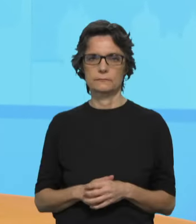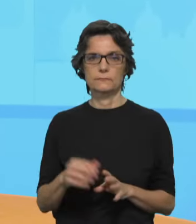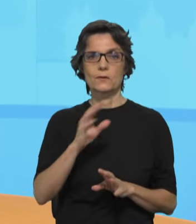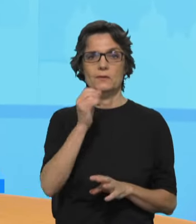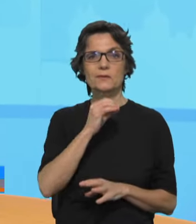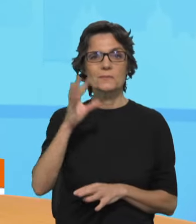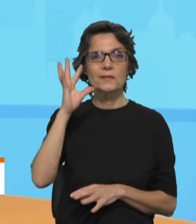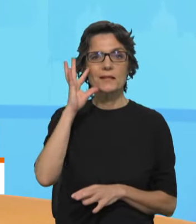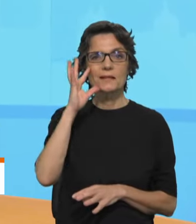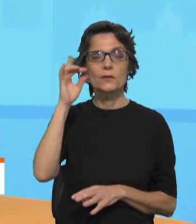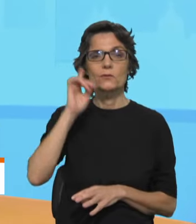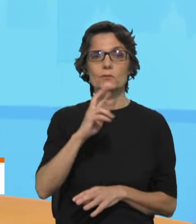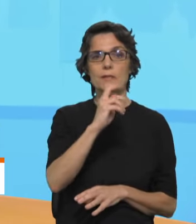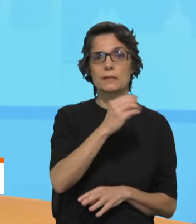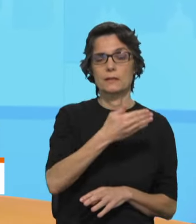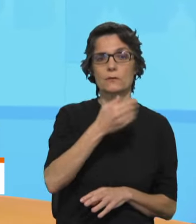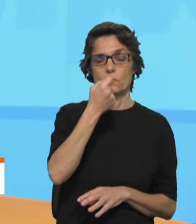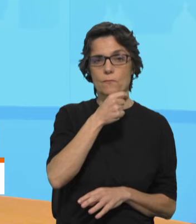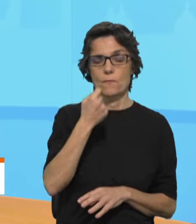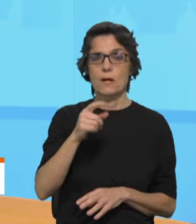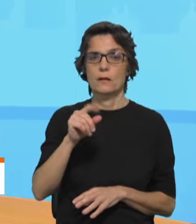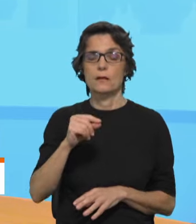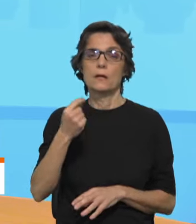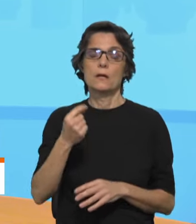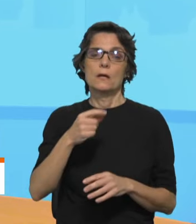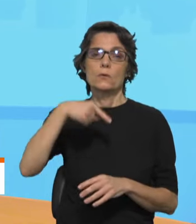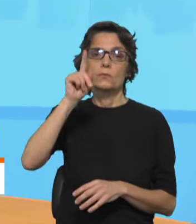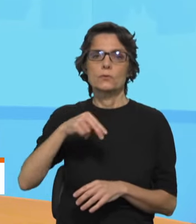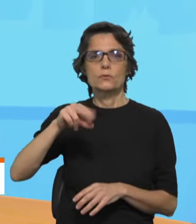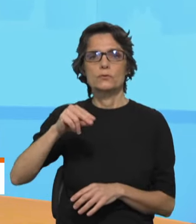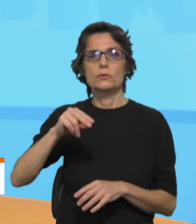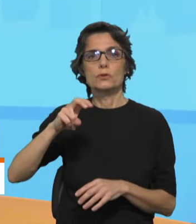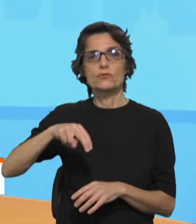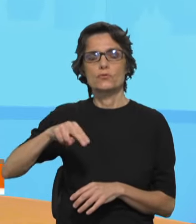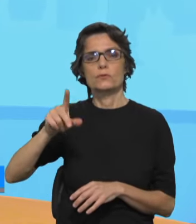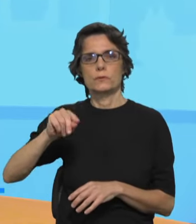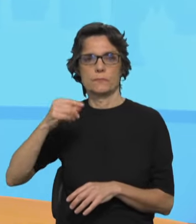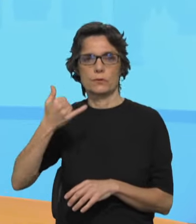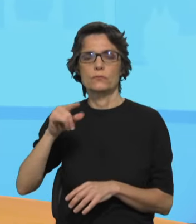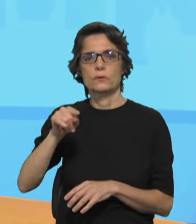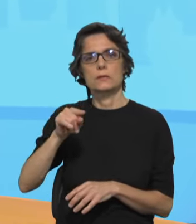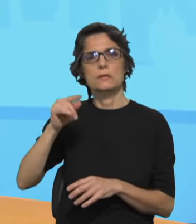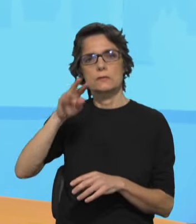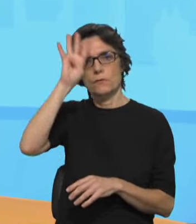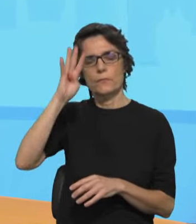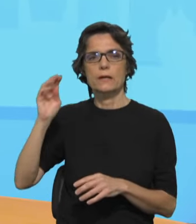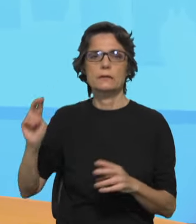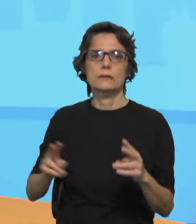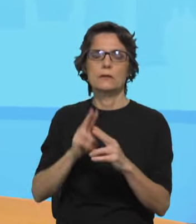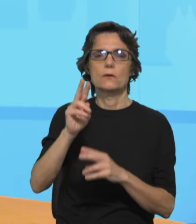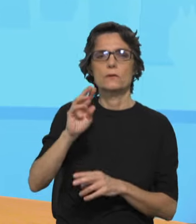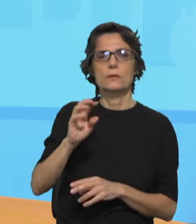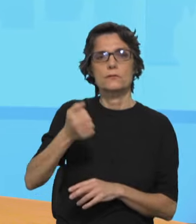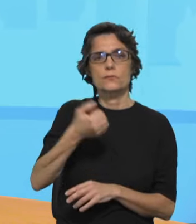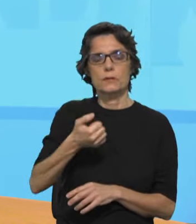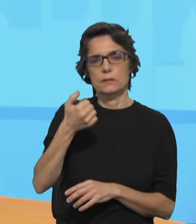Olá, muito boa tarde. Nos dias 31 de maio e 1 e 2 de junho vai decorrer em Braga o 5º Congresso Eucarístico Nacional. Acontece 100